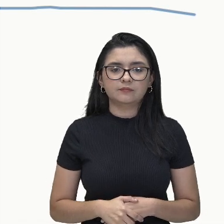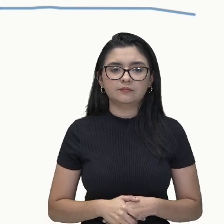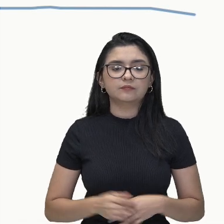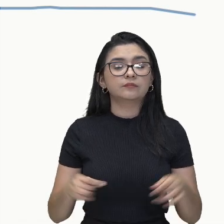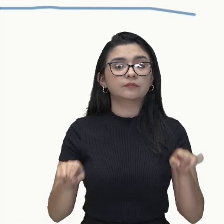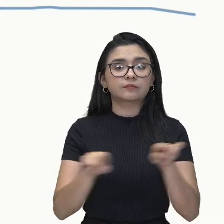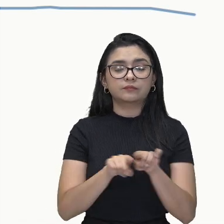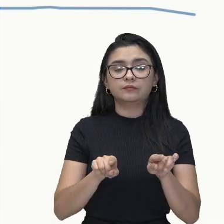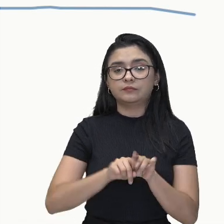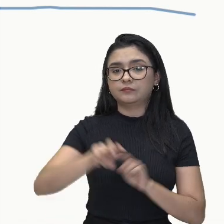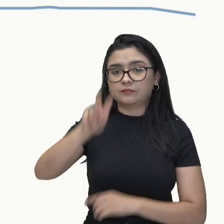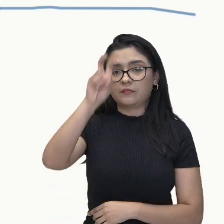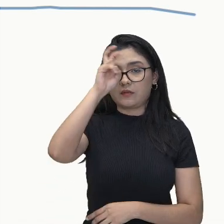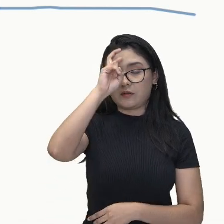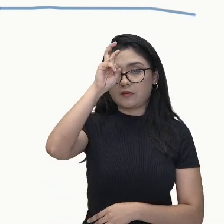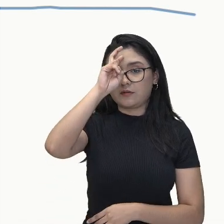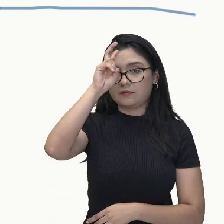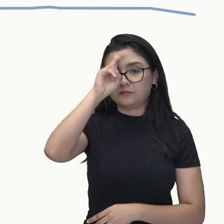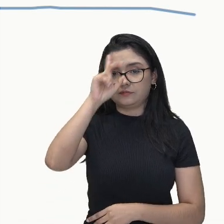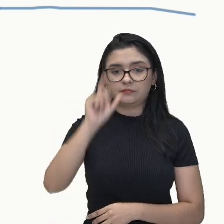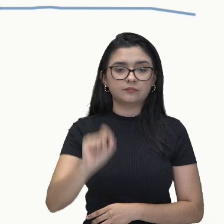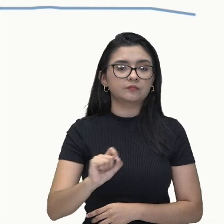miola a